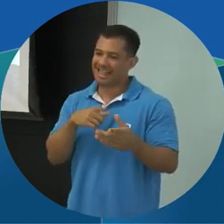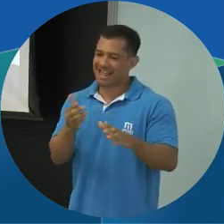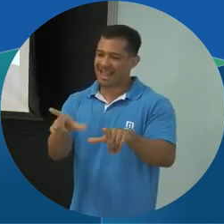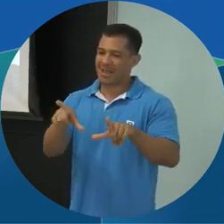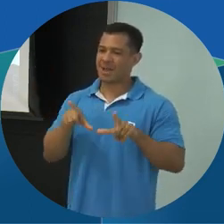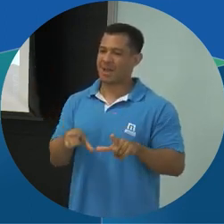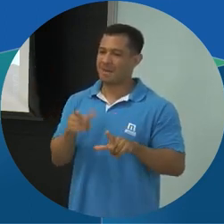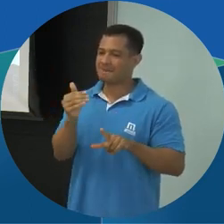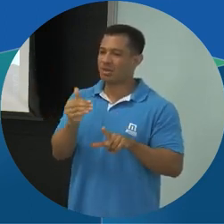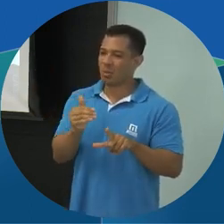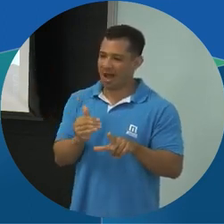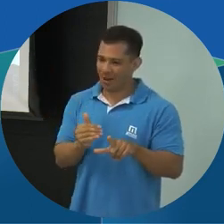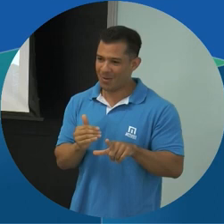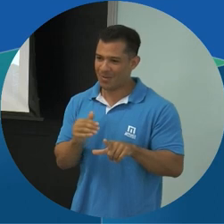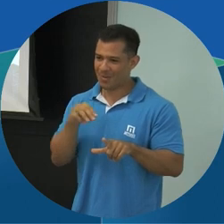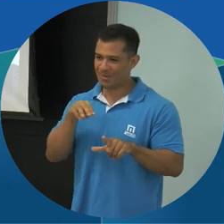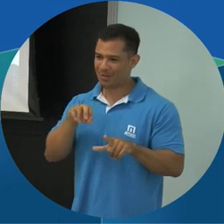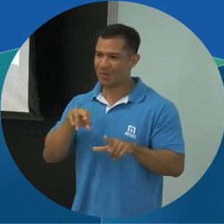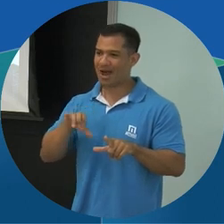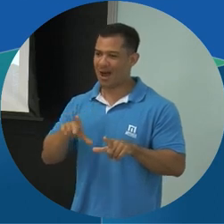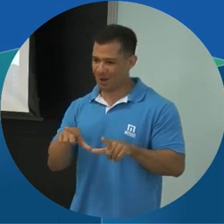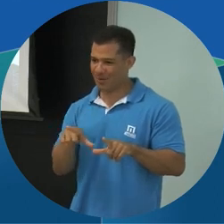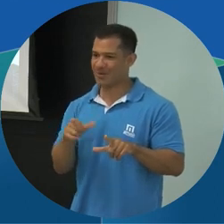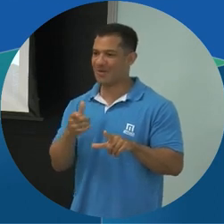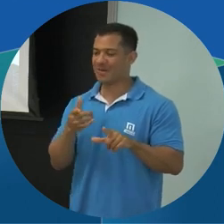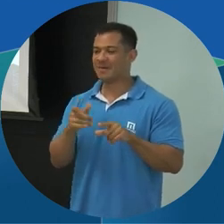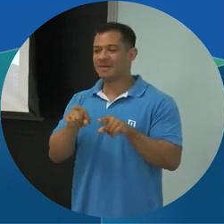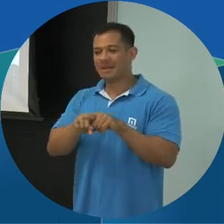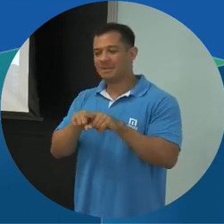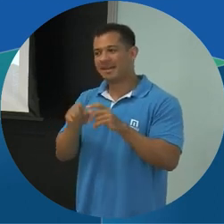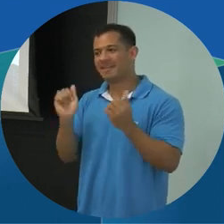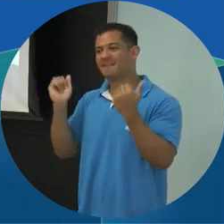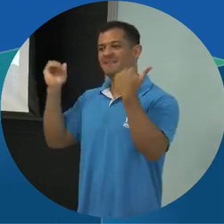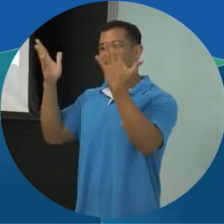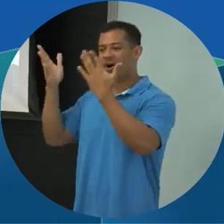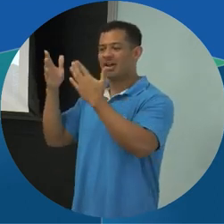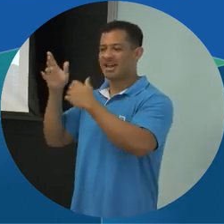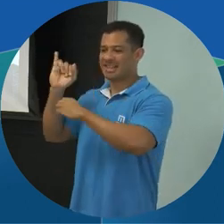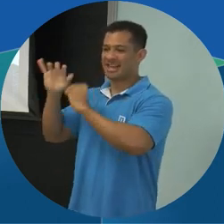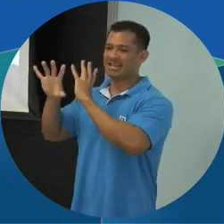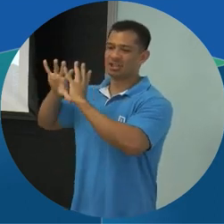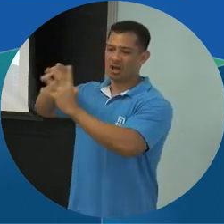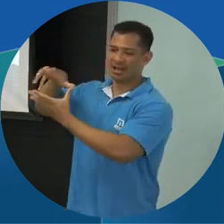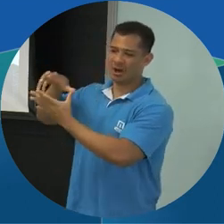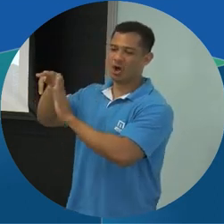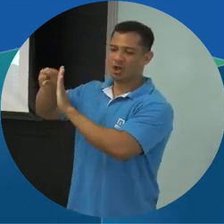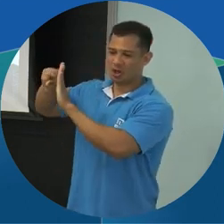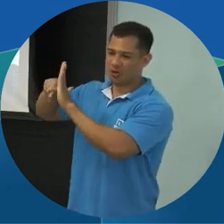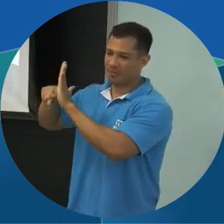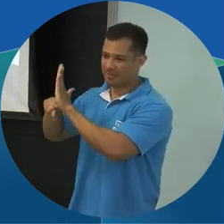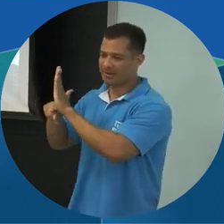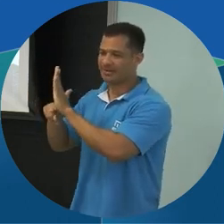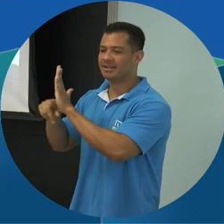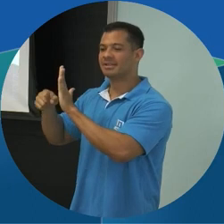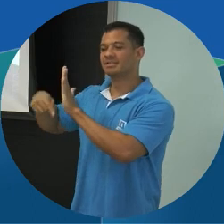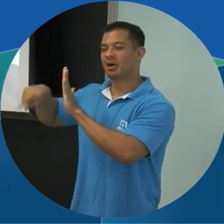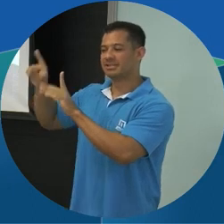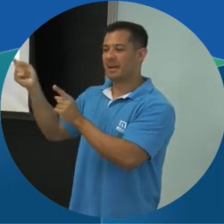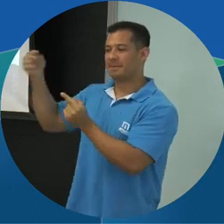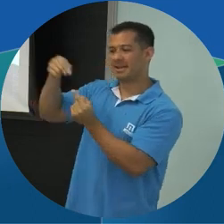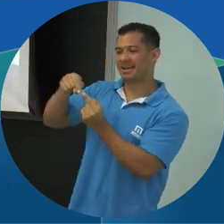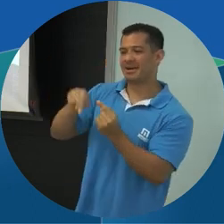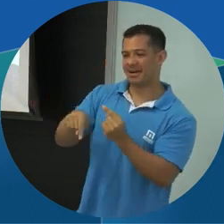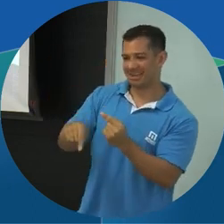dos equipamentos, tá? E nós temos algumas normas internacionais em que a gente pode estar aplicando para reger